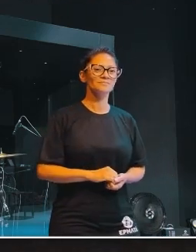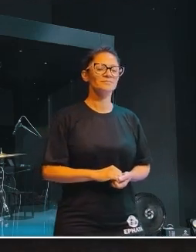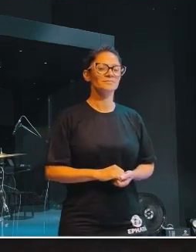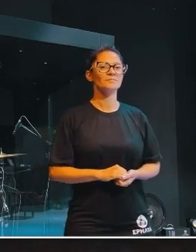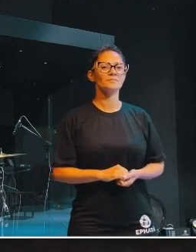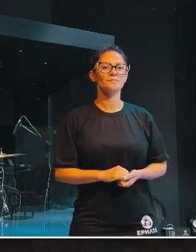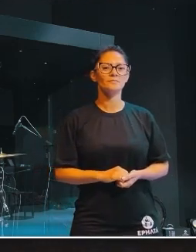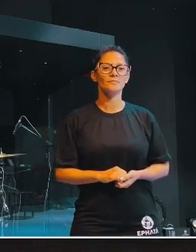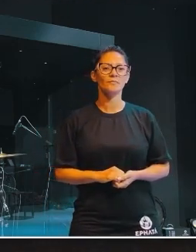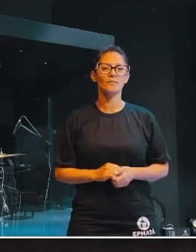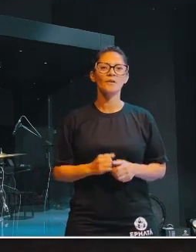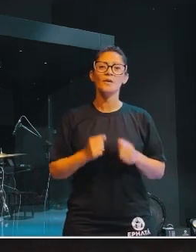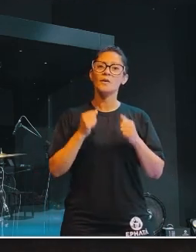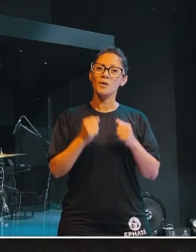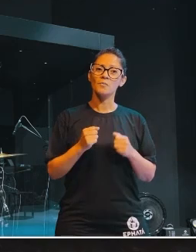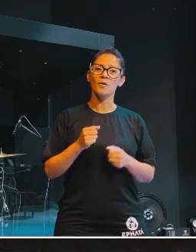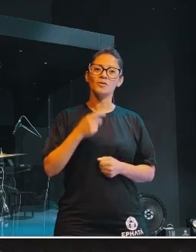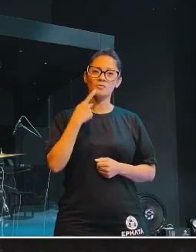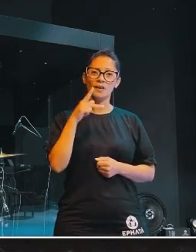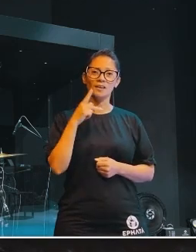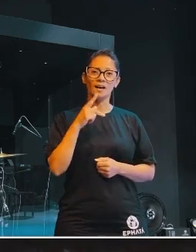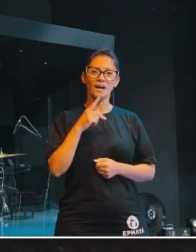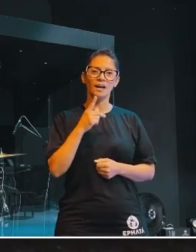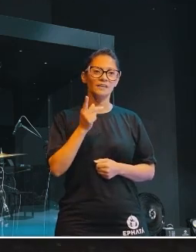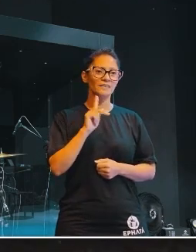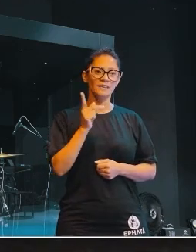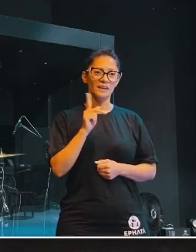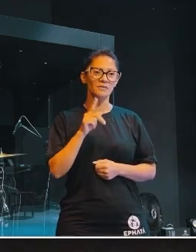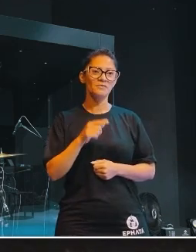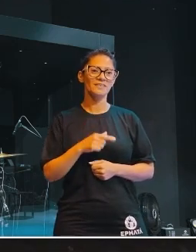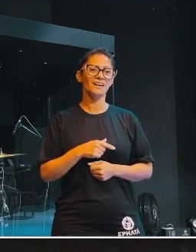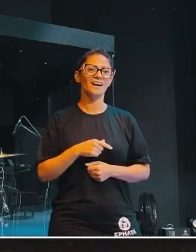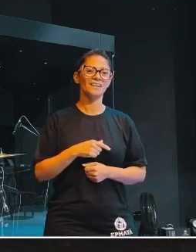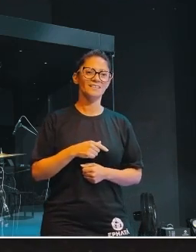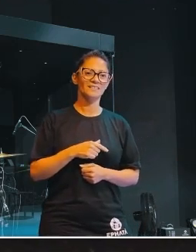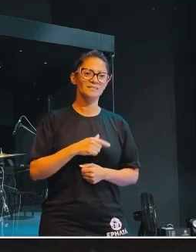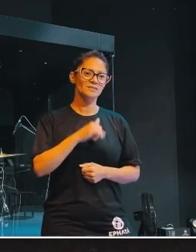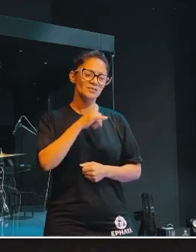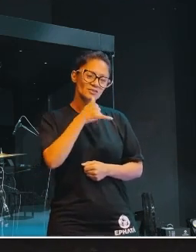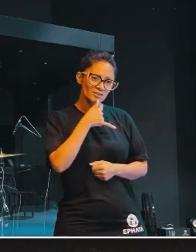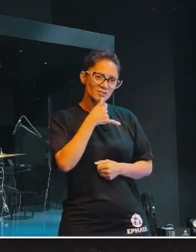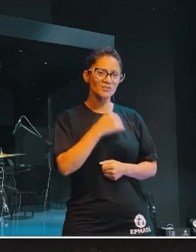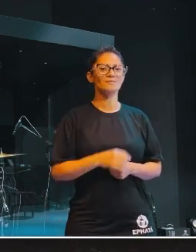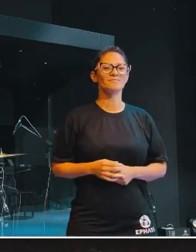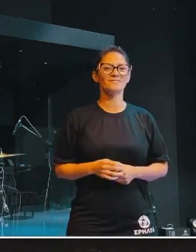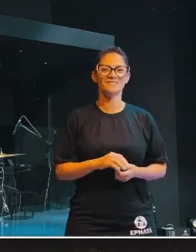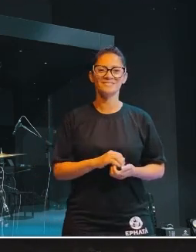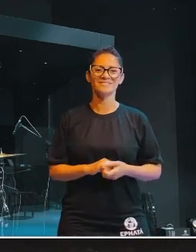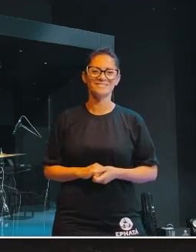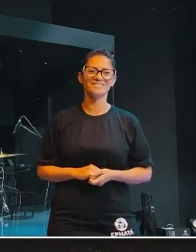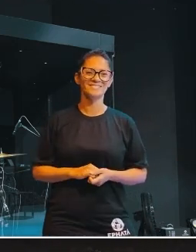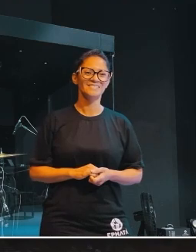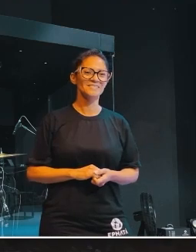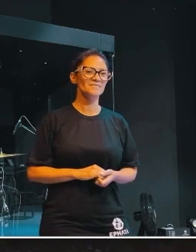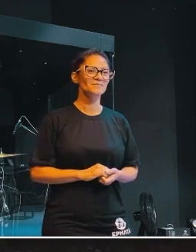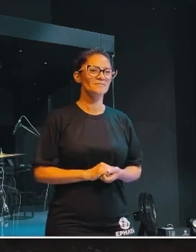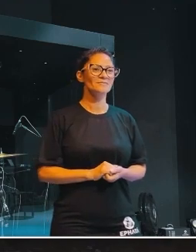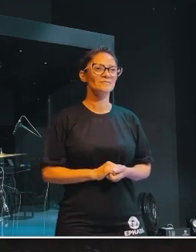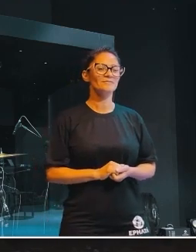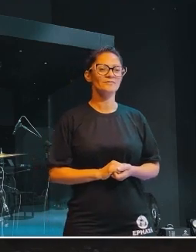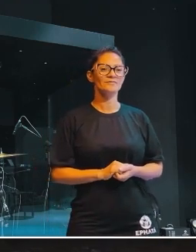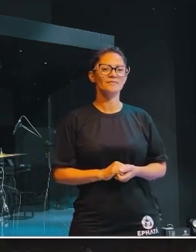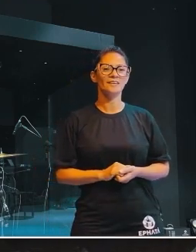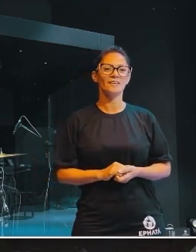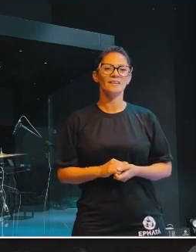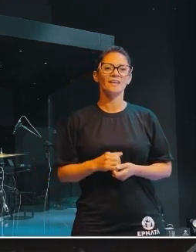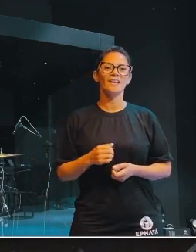Eu posso falar, ninguém vai ficar chateado. Eu estou aqui como boca de Deus, você respeita o profeta. Não, mas é que eu